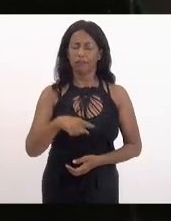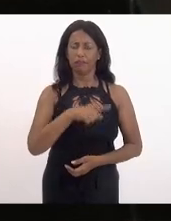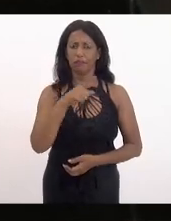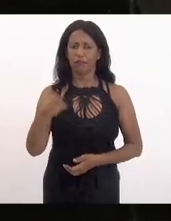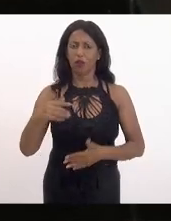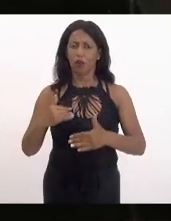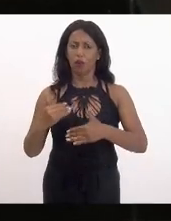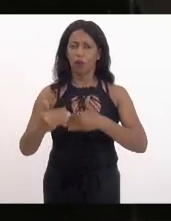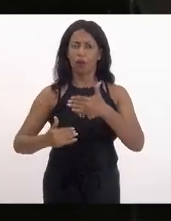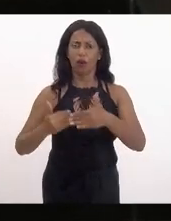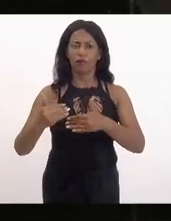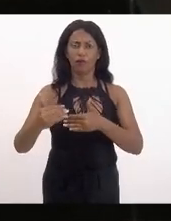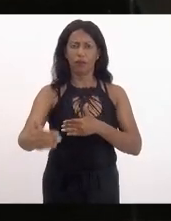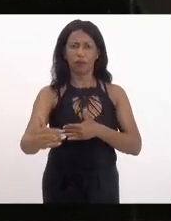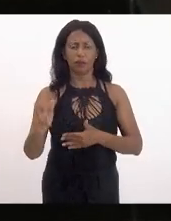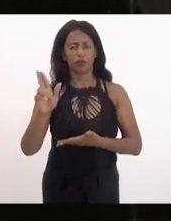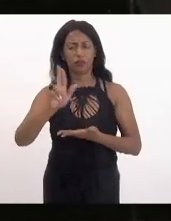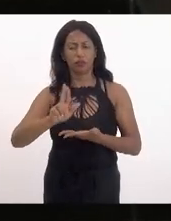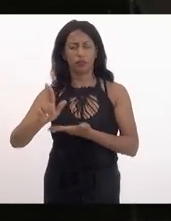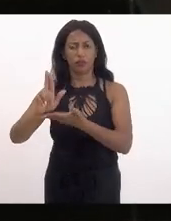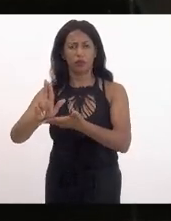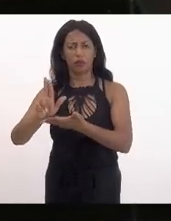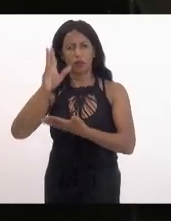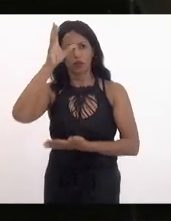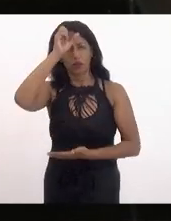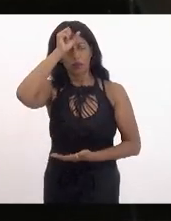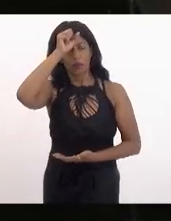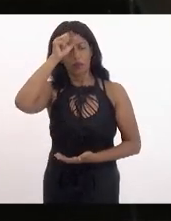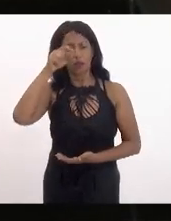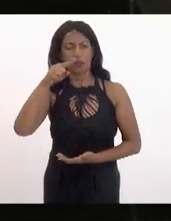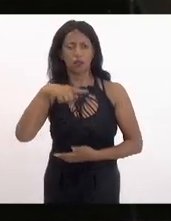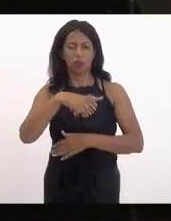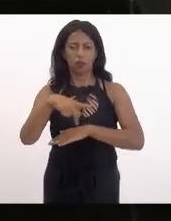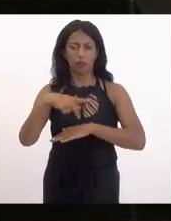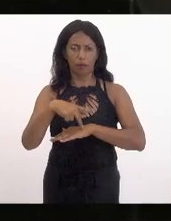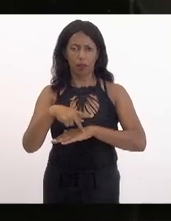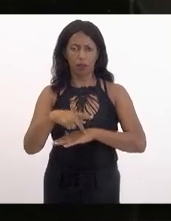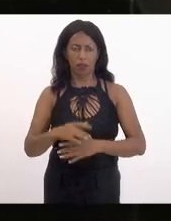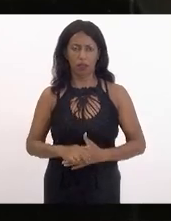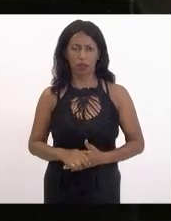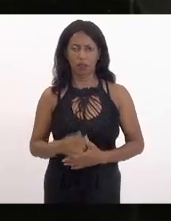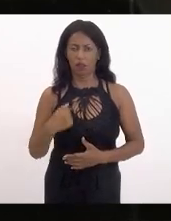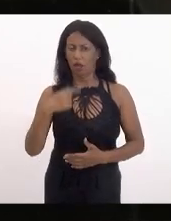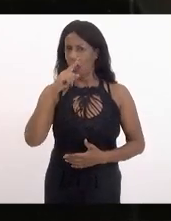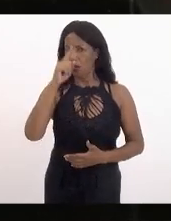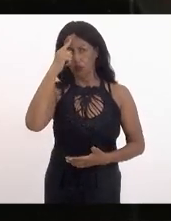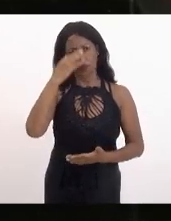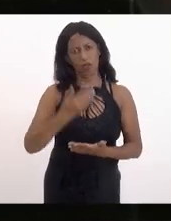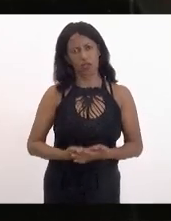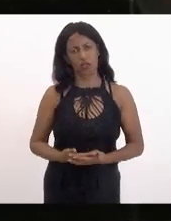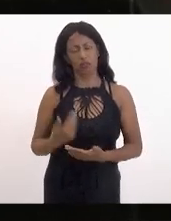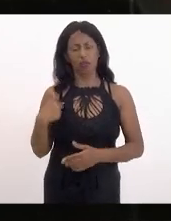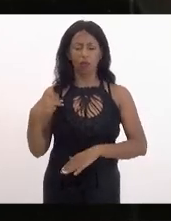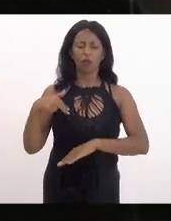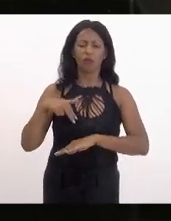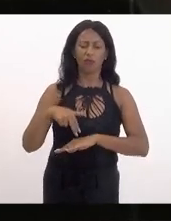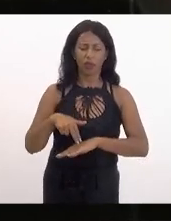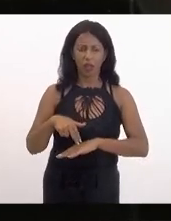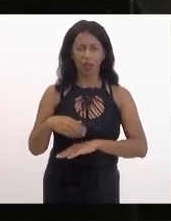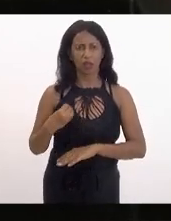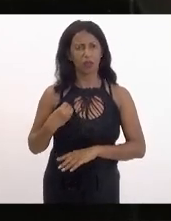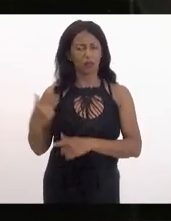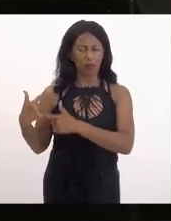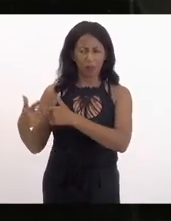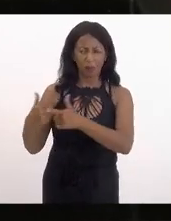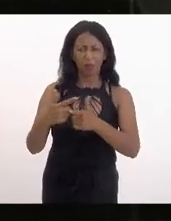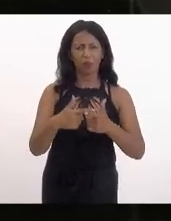de uma universidade ou avanço do aprendizado no nosso país não acredito vou estar aqui no plenário vem para cá tô